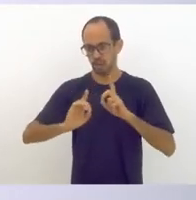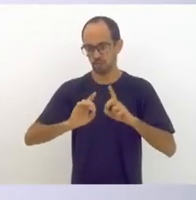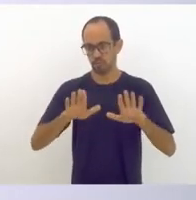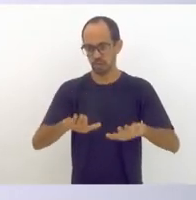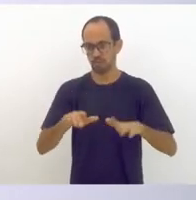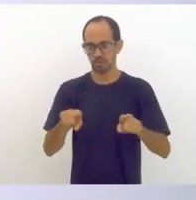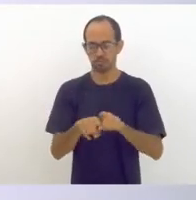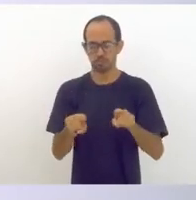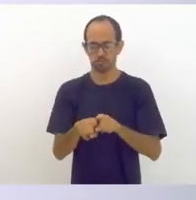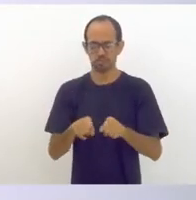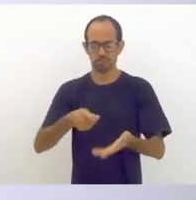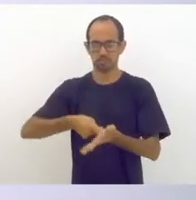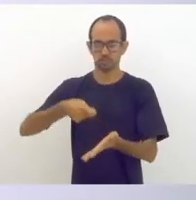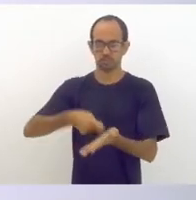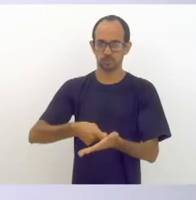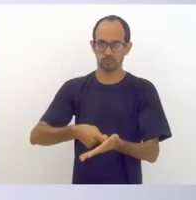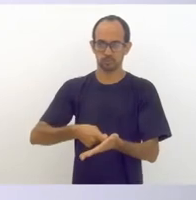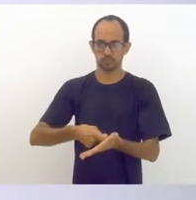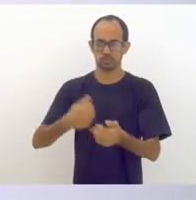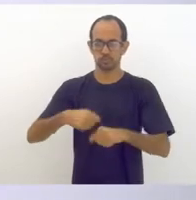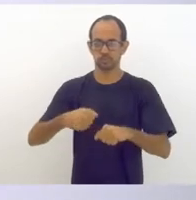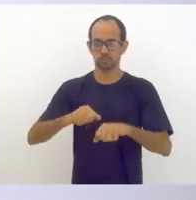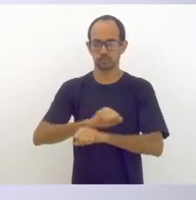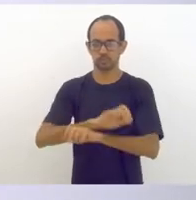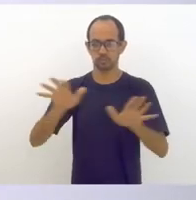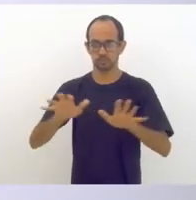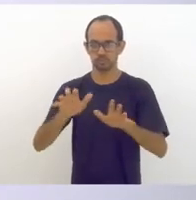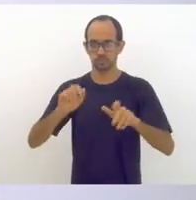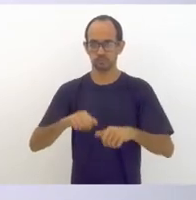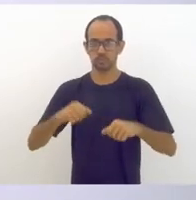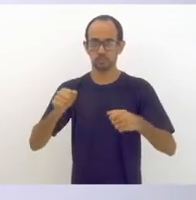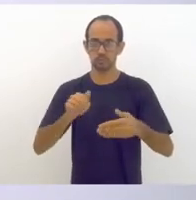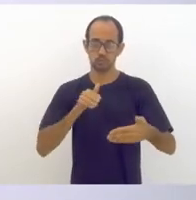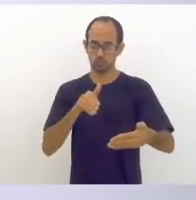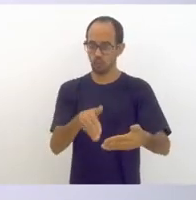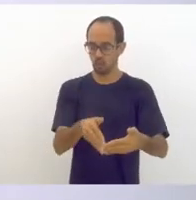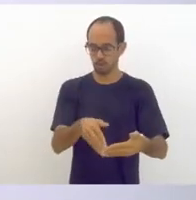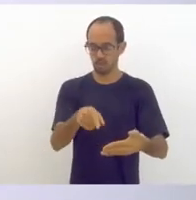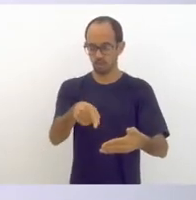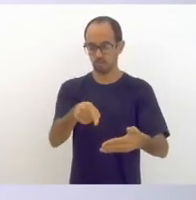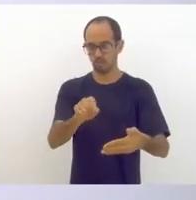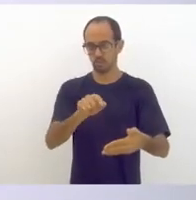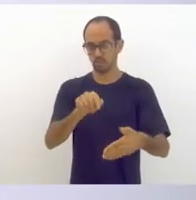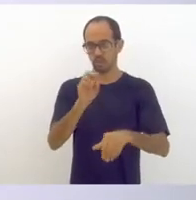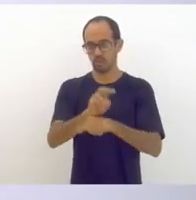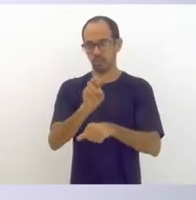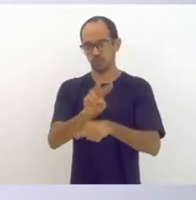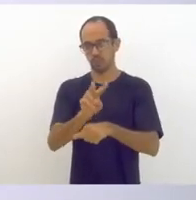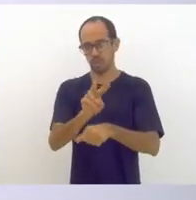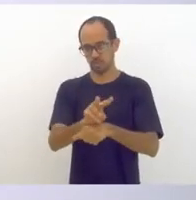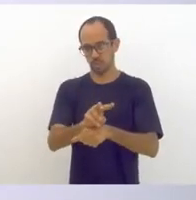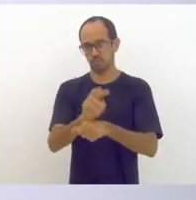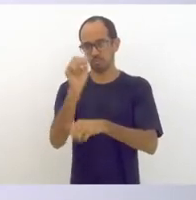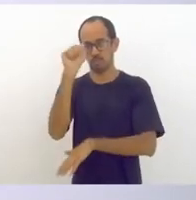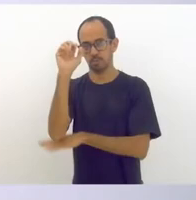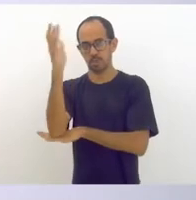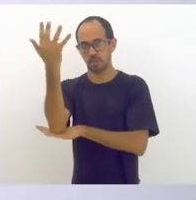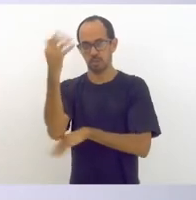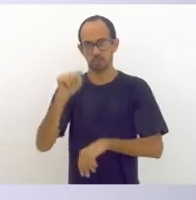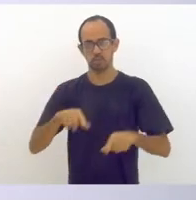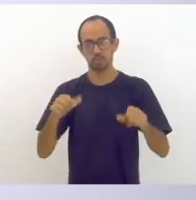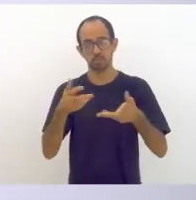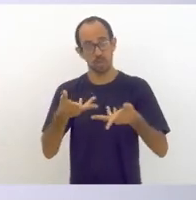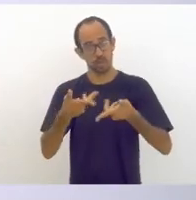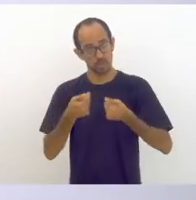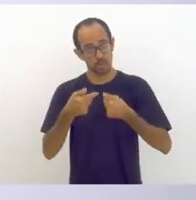né? O diálogo tem que se fazer com bases concretas, colocando a centralidade que a defesa do meio ambiente merece e colocando a centralidade que a defesa do meio